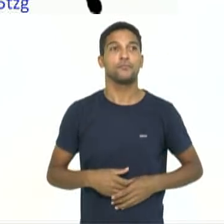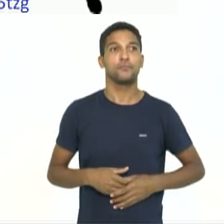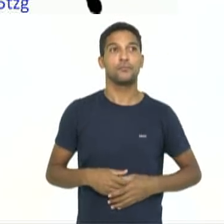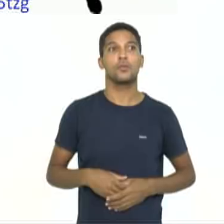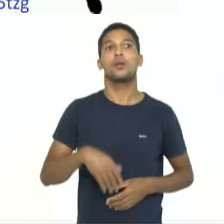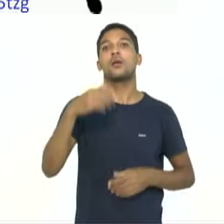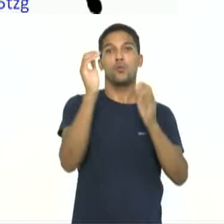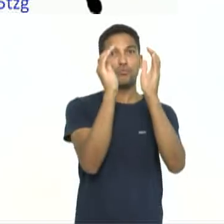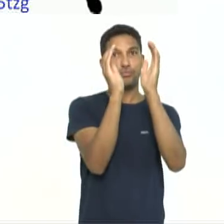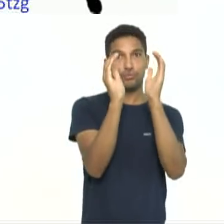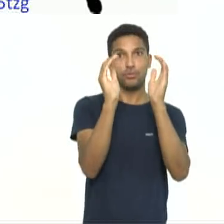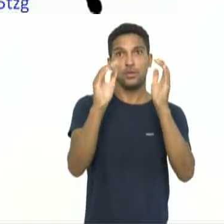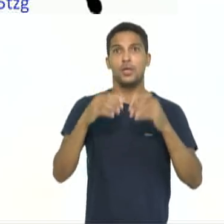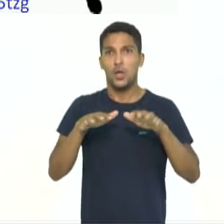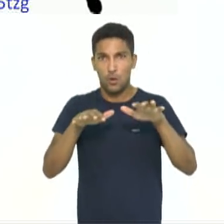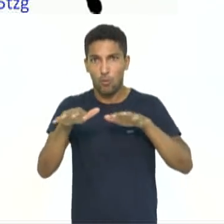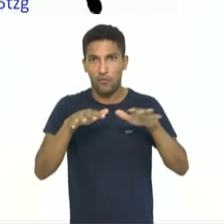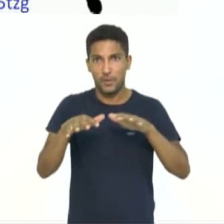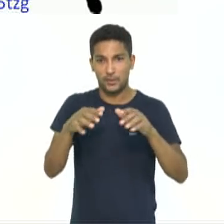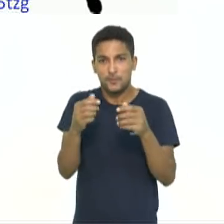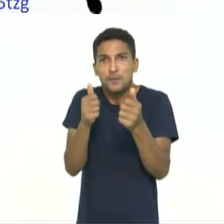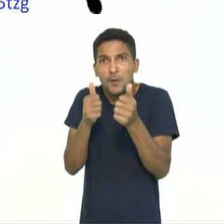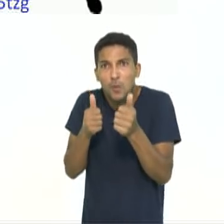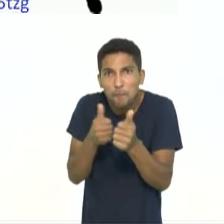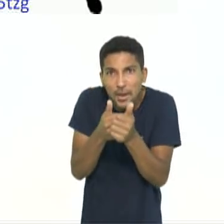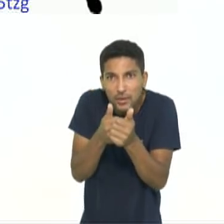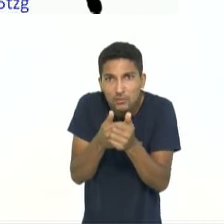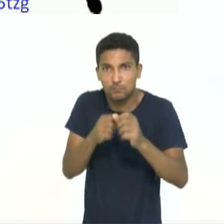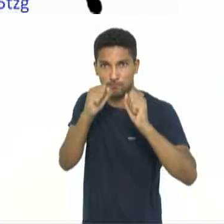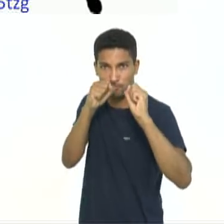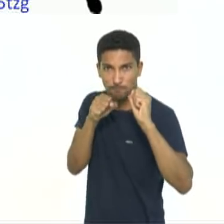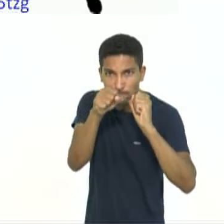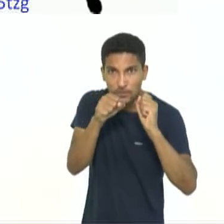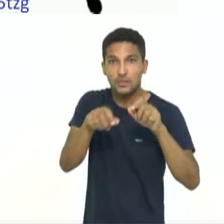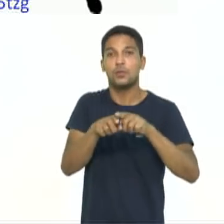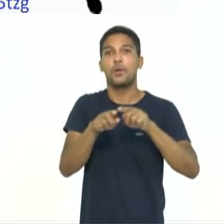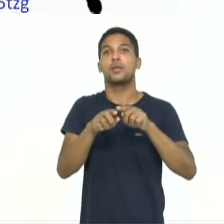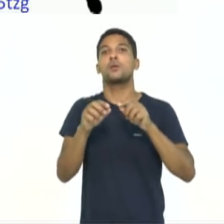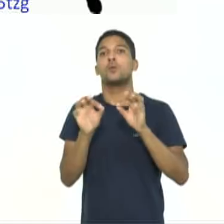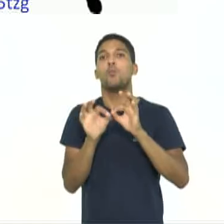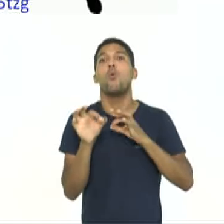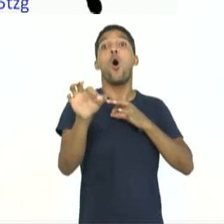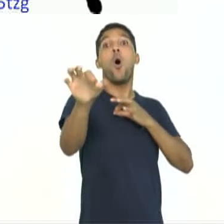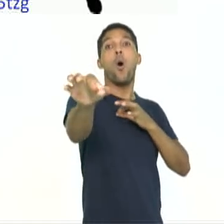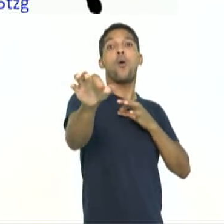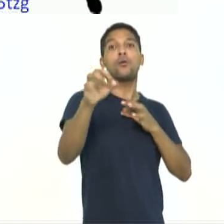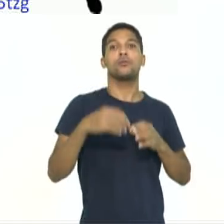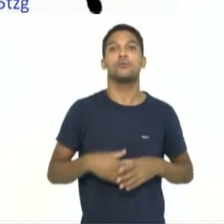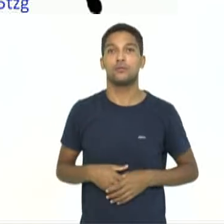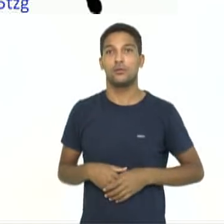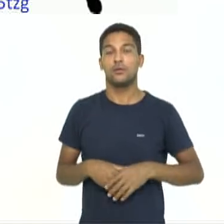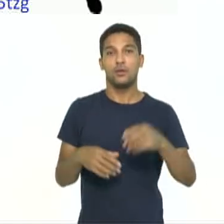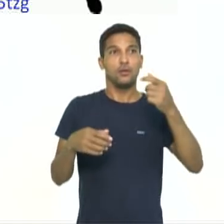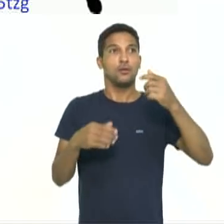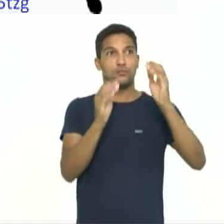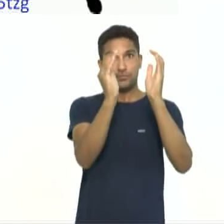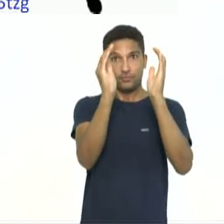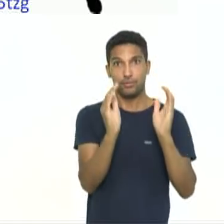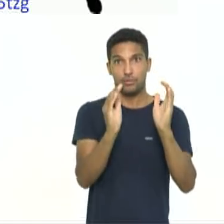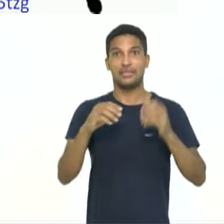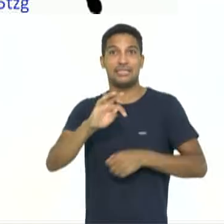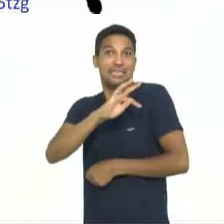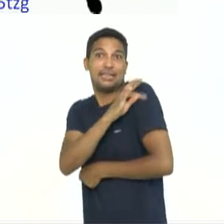aqui verdadeiro para quando a afirmação estiver correta e falso para quando a afirmação estiver incorreta. Vamos dar uma